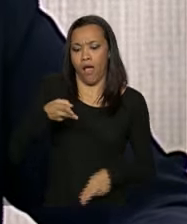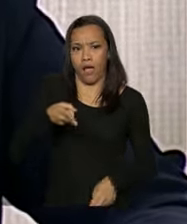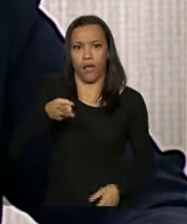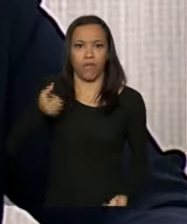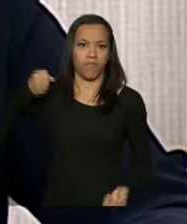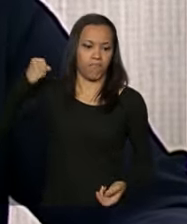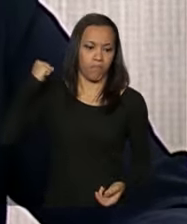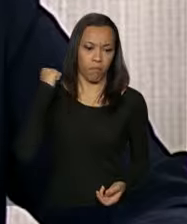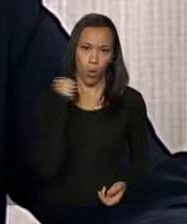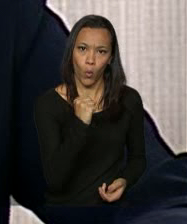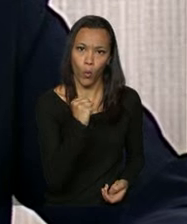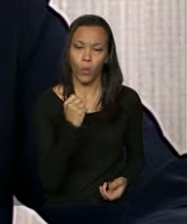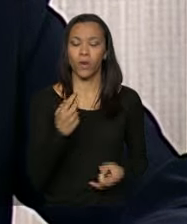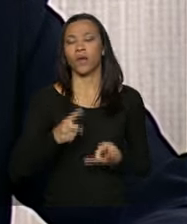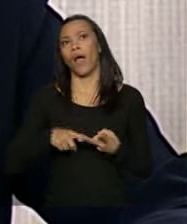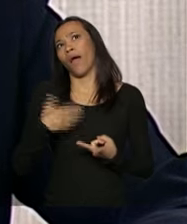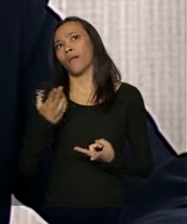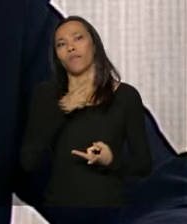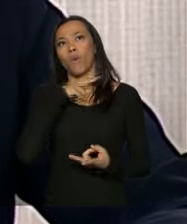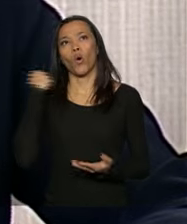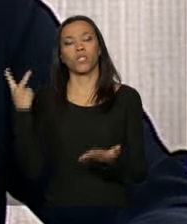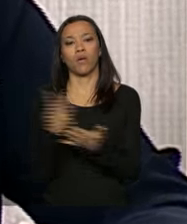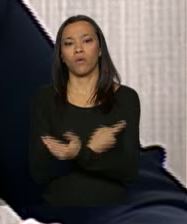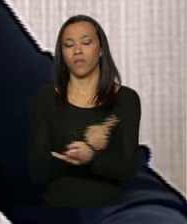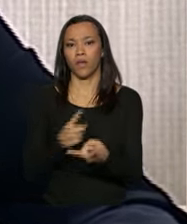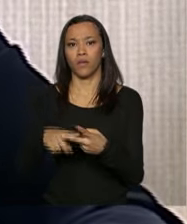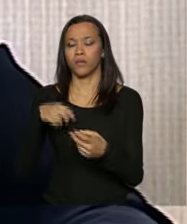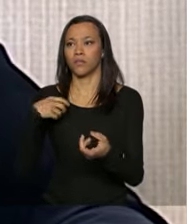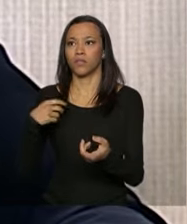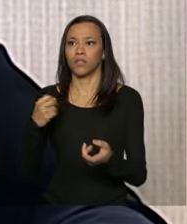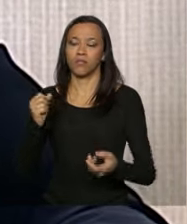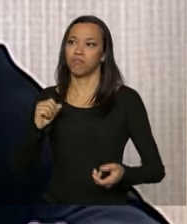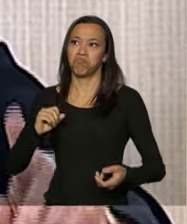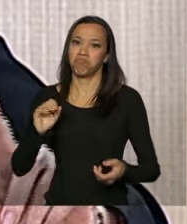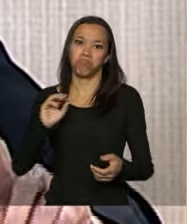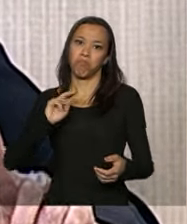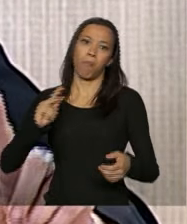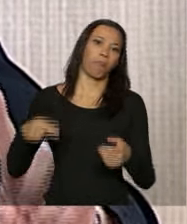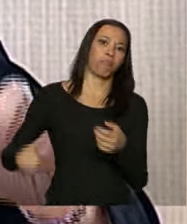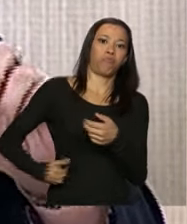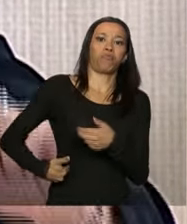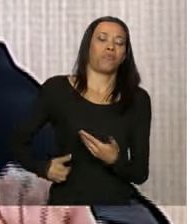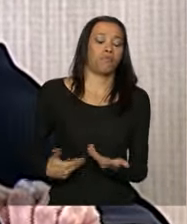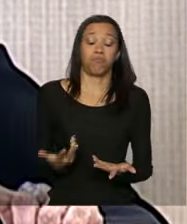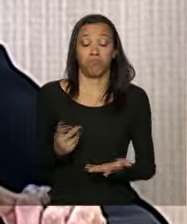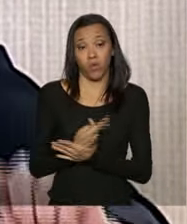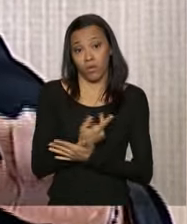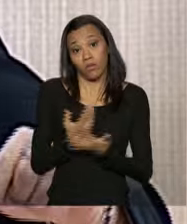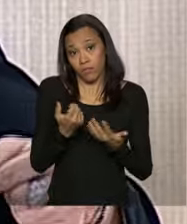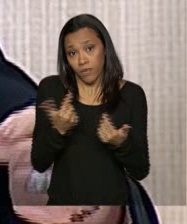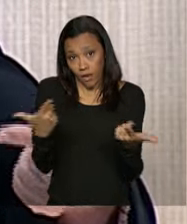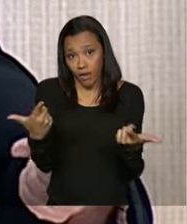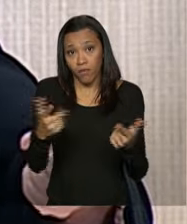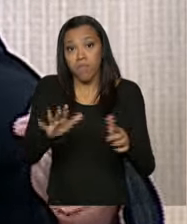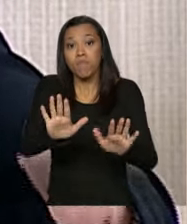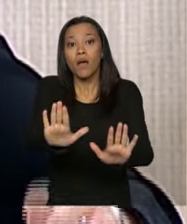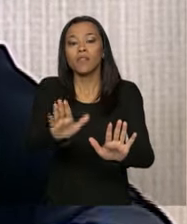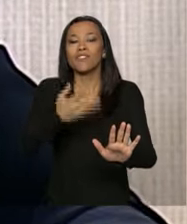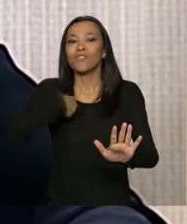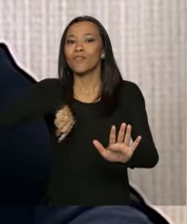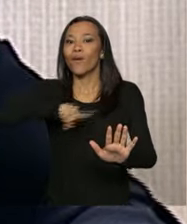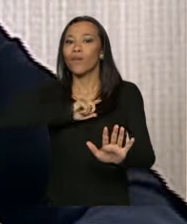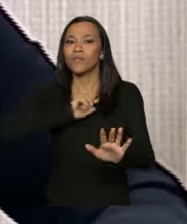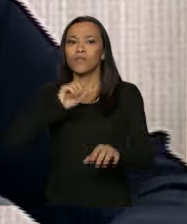seria faca? Tem morte por acidente?" É claro que tem, mas aí todas as vezes nós desviamos